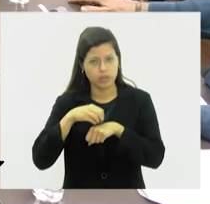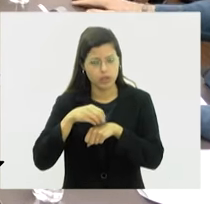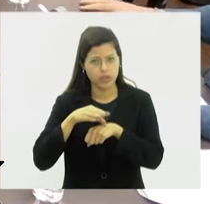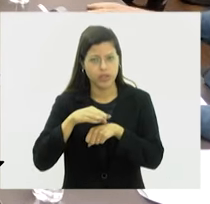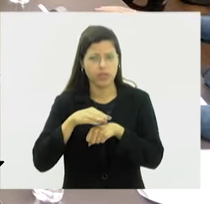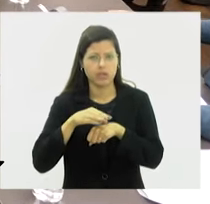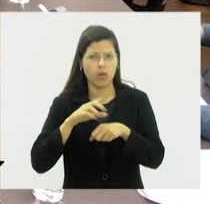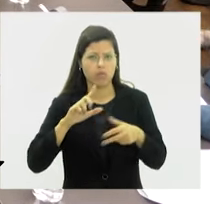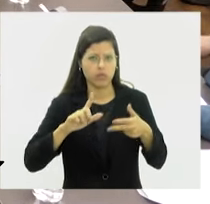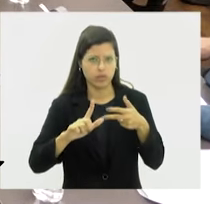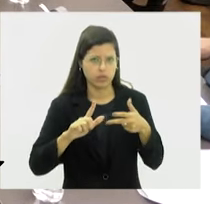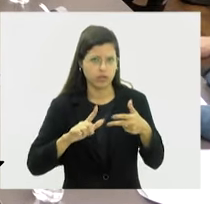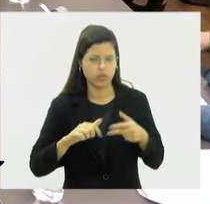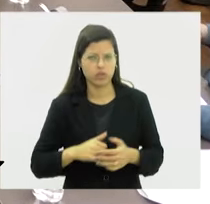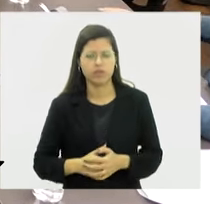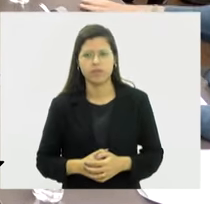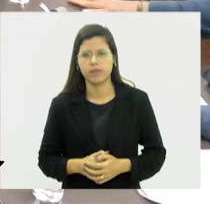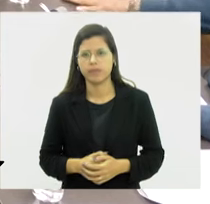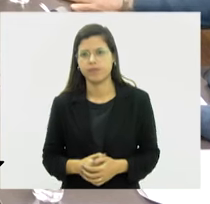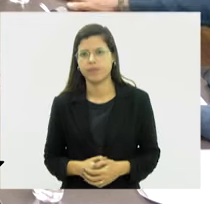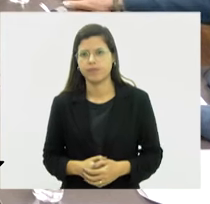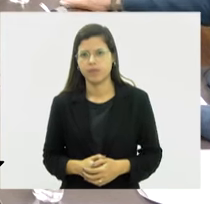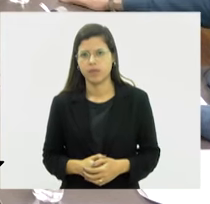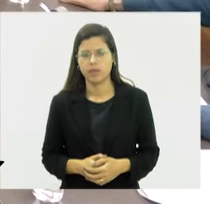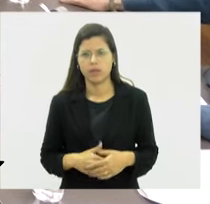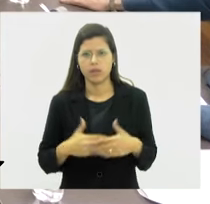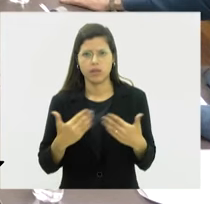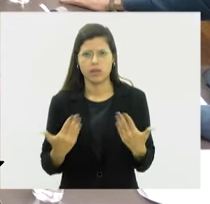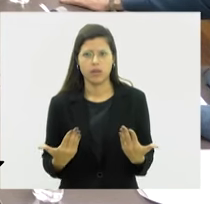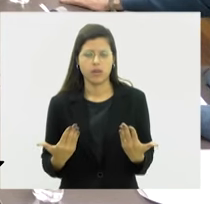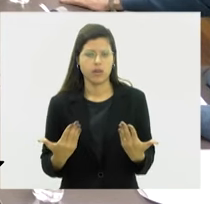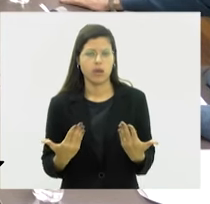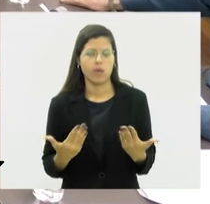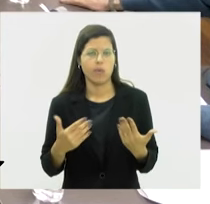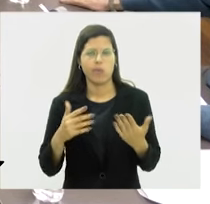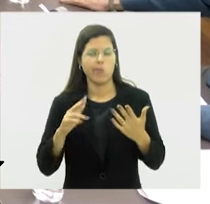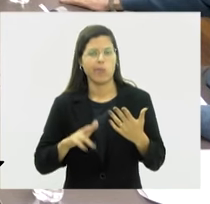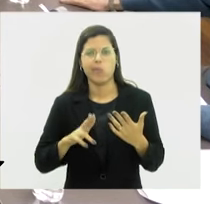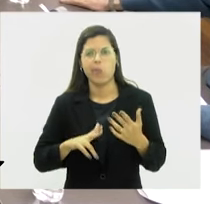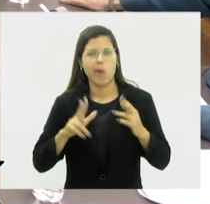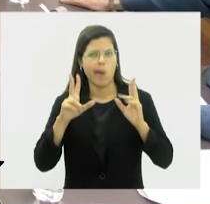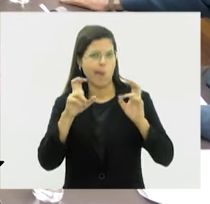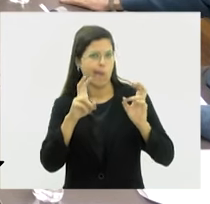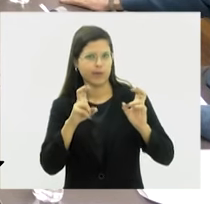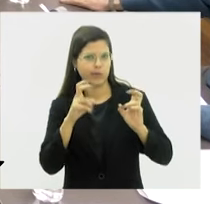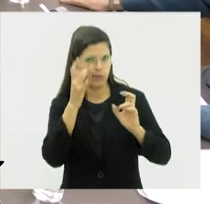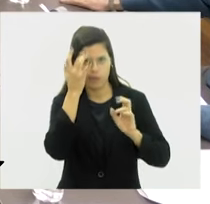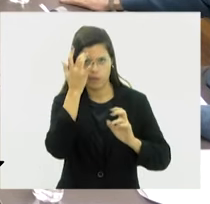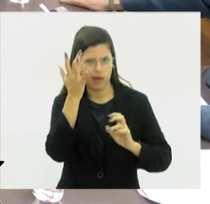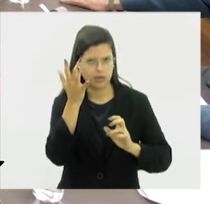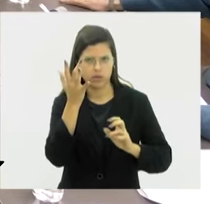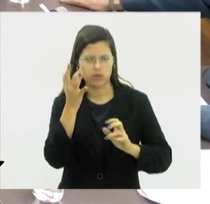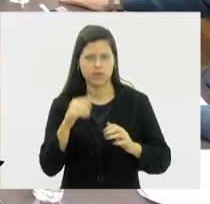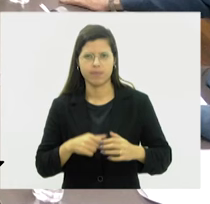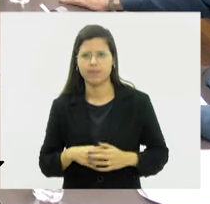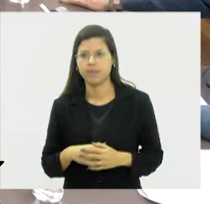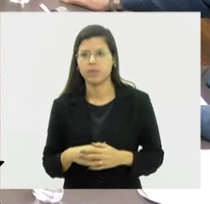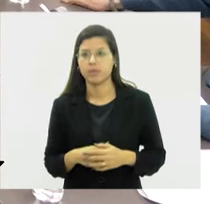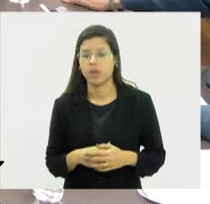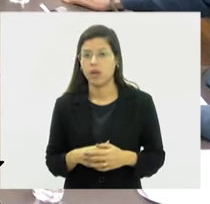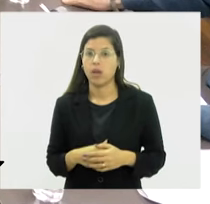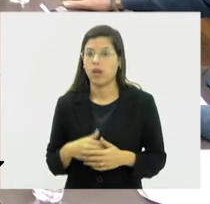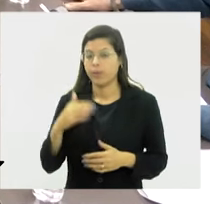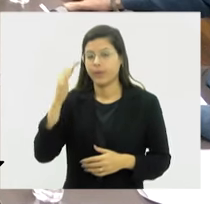legislativa. Então, não é um assunto de contorno fácil. Né? No meu